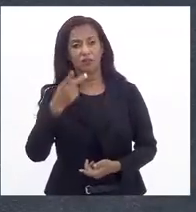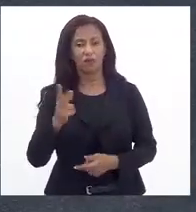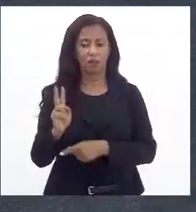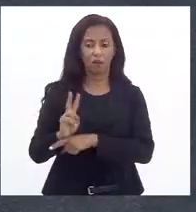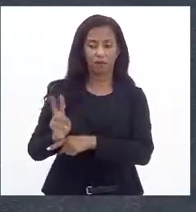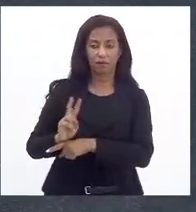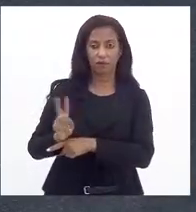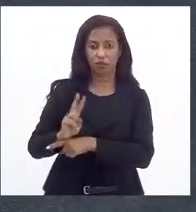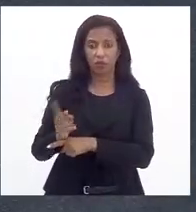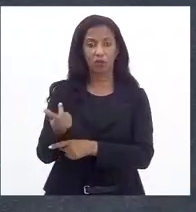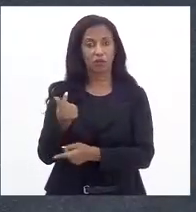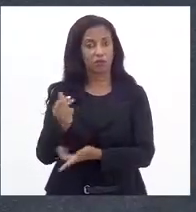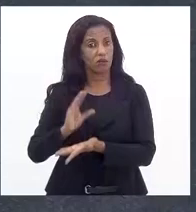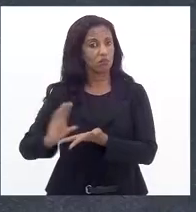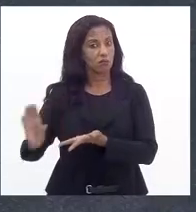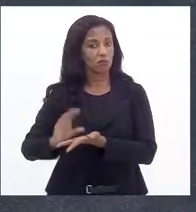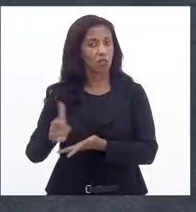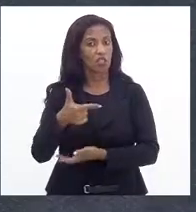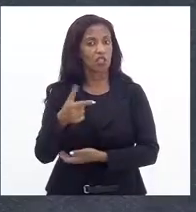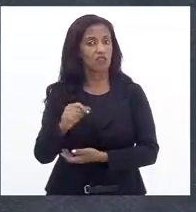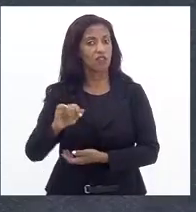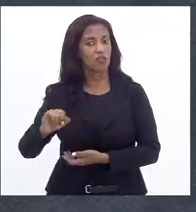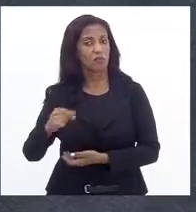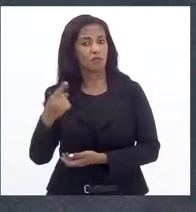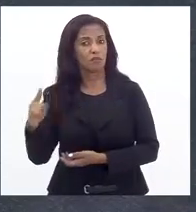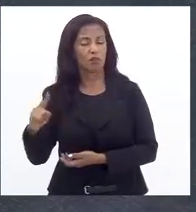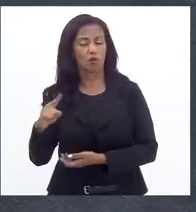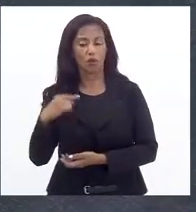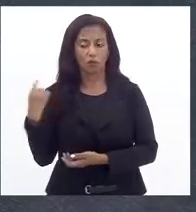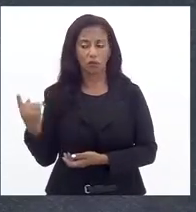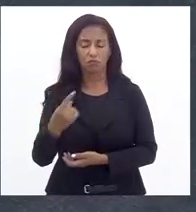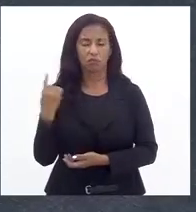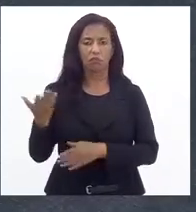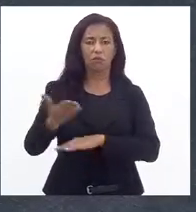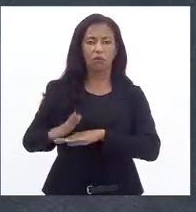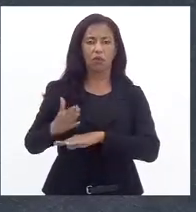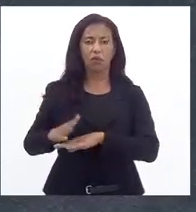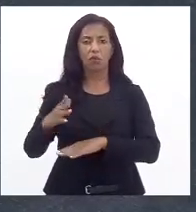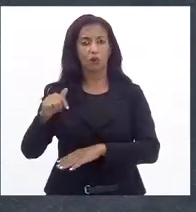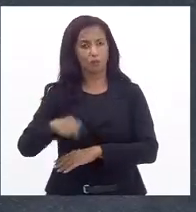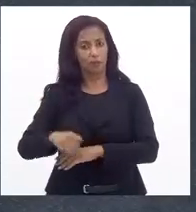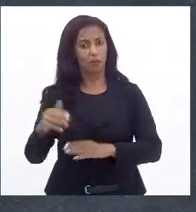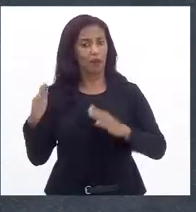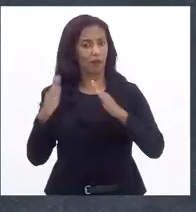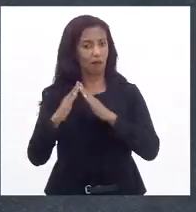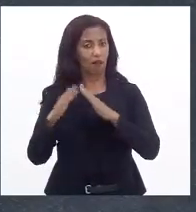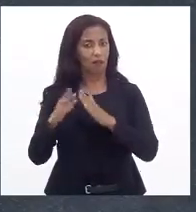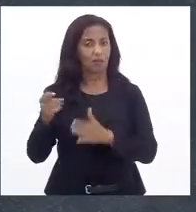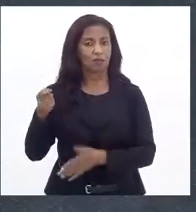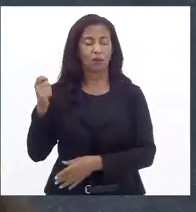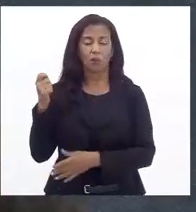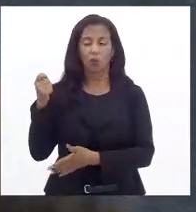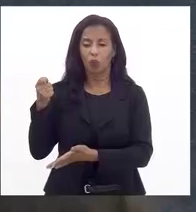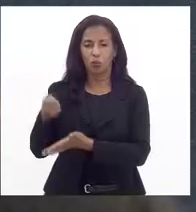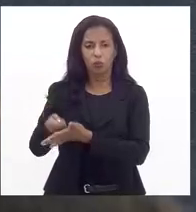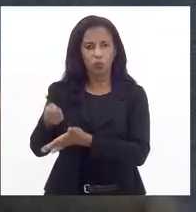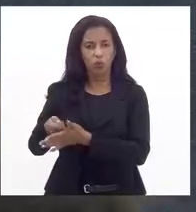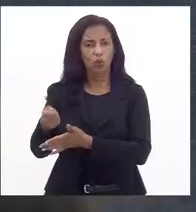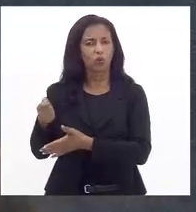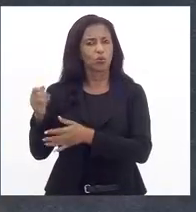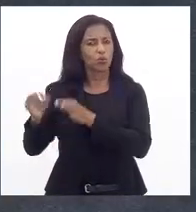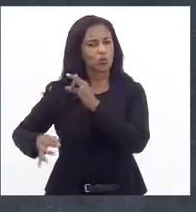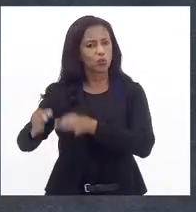que a fiscalização deste recurso e assim 20 milhões de viagem vão ser exercida não só pelo Parlamento Mas pelo Tribunal de Contas do Estado